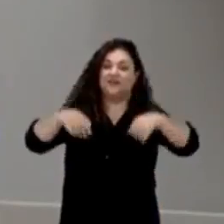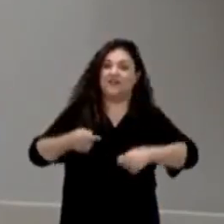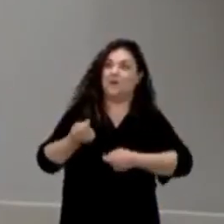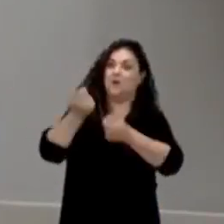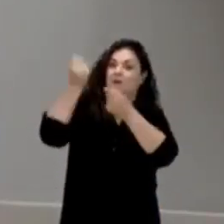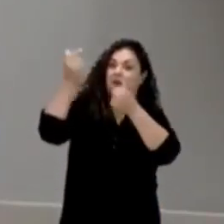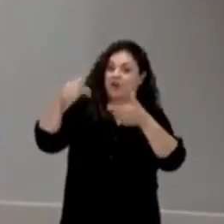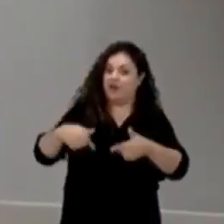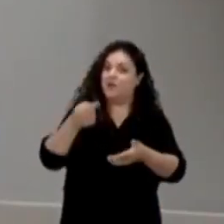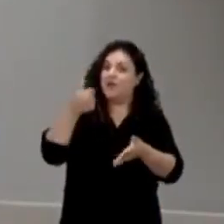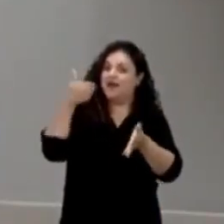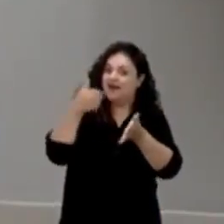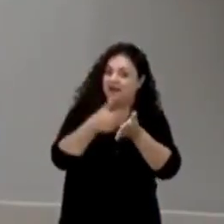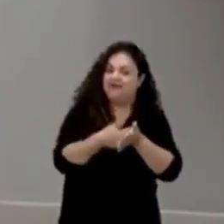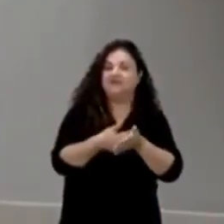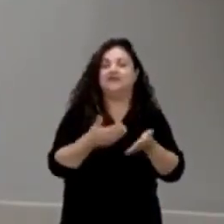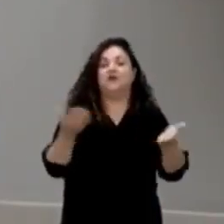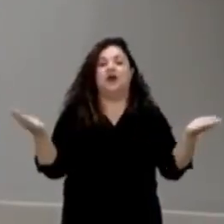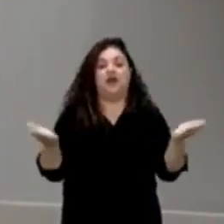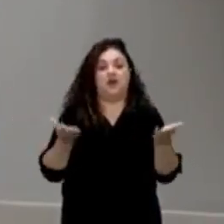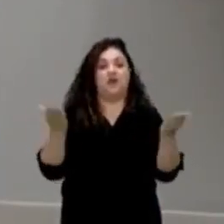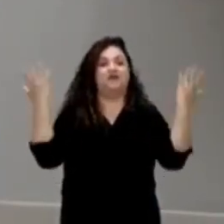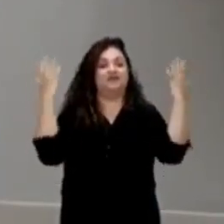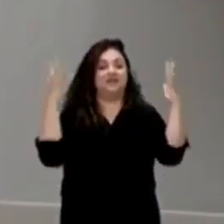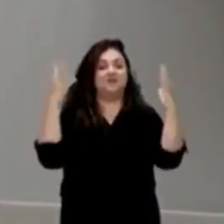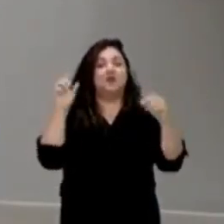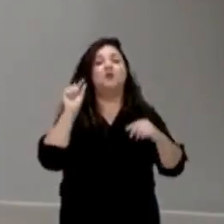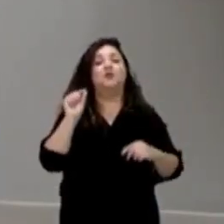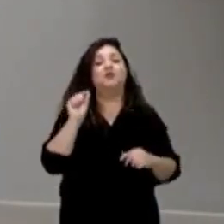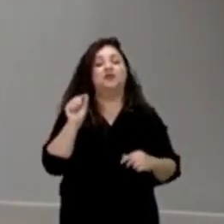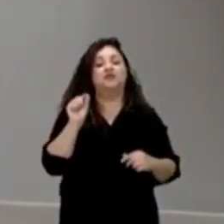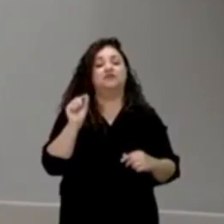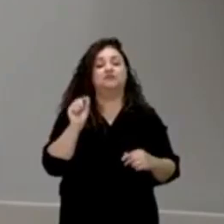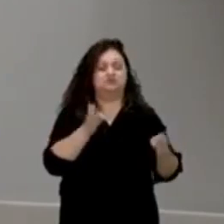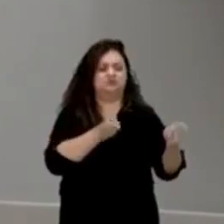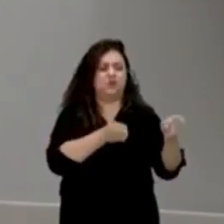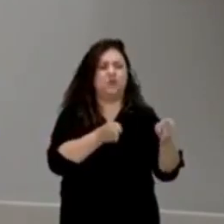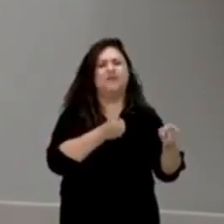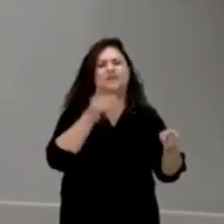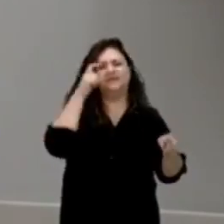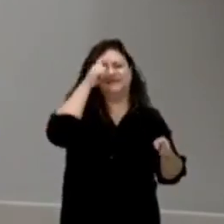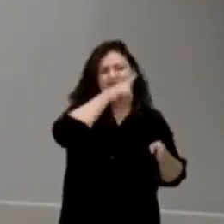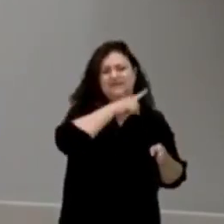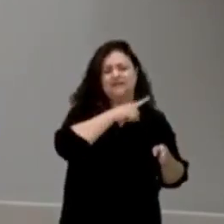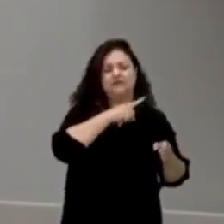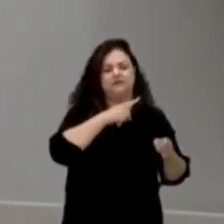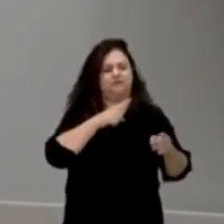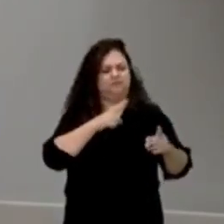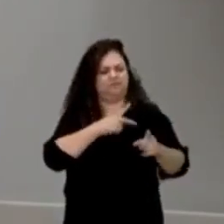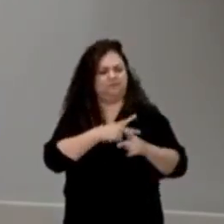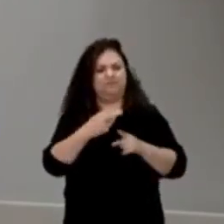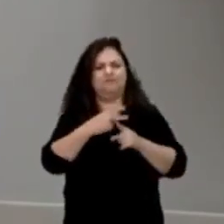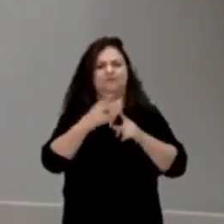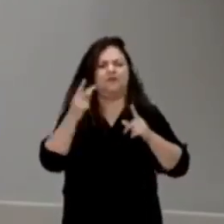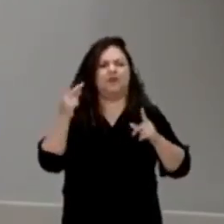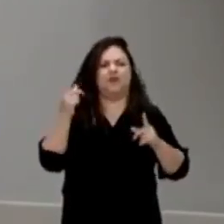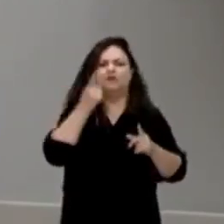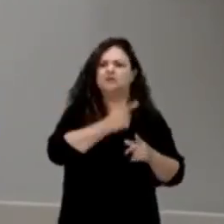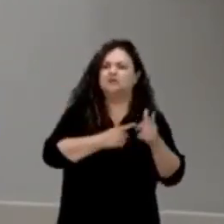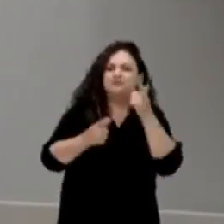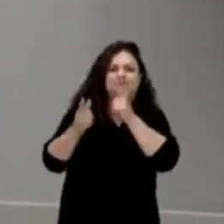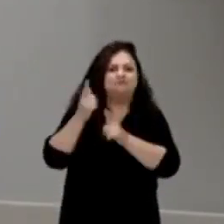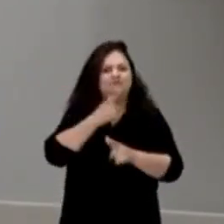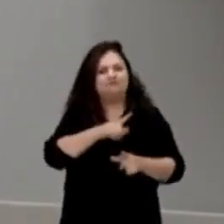né, é, a gente vai também celebrar os momentos ruins, as dificuldades, as conquistas, as aventuras, os